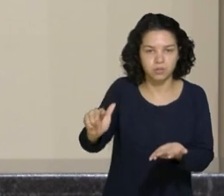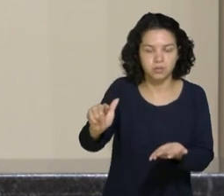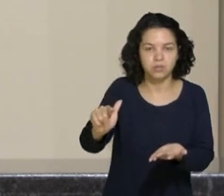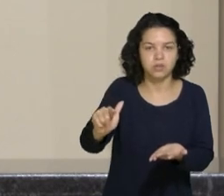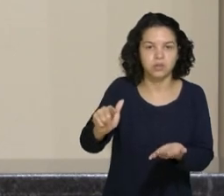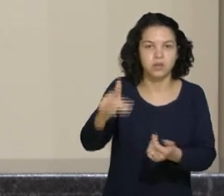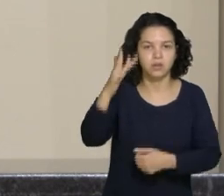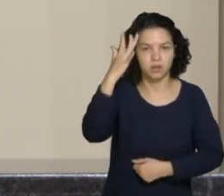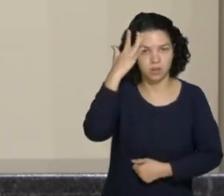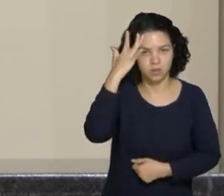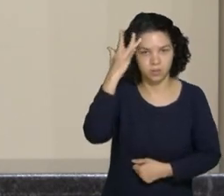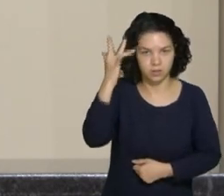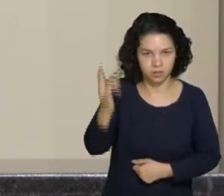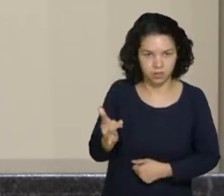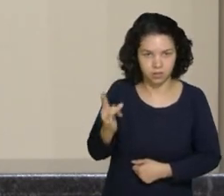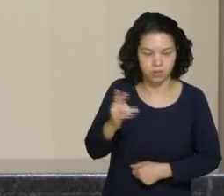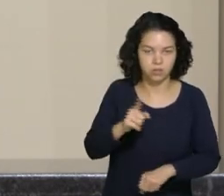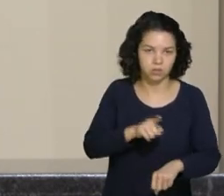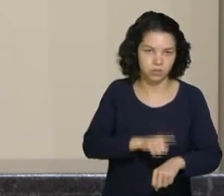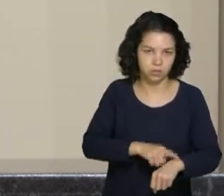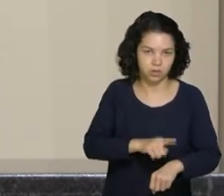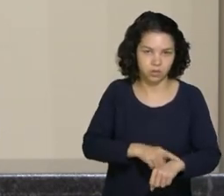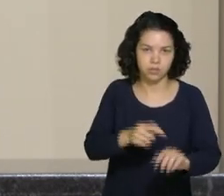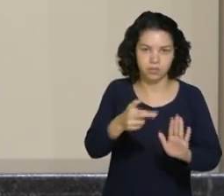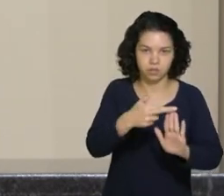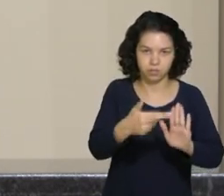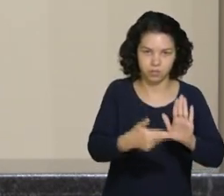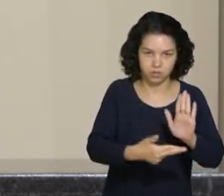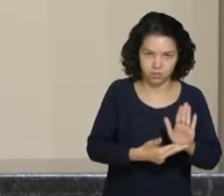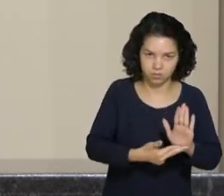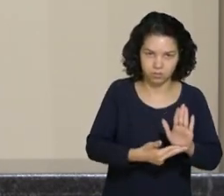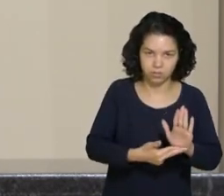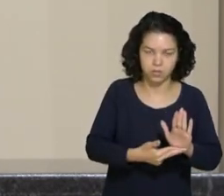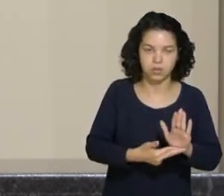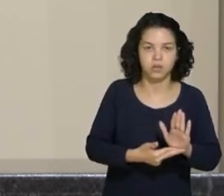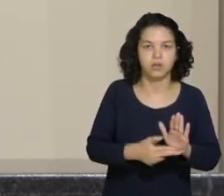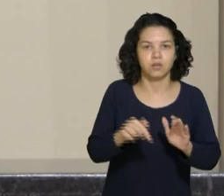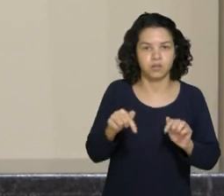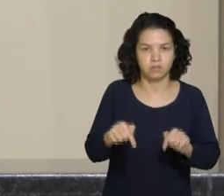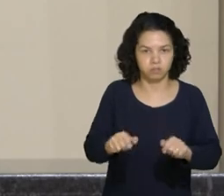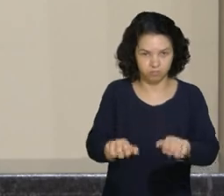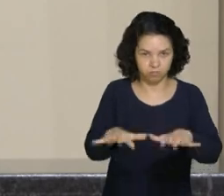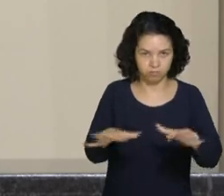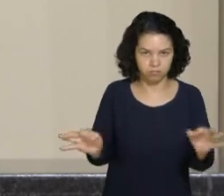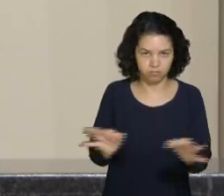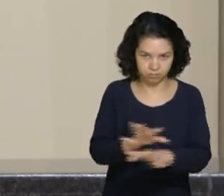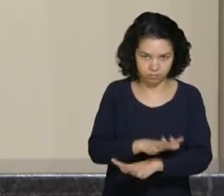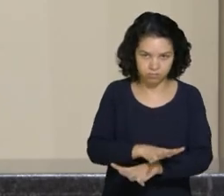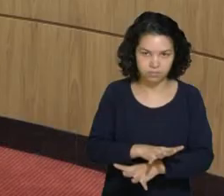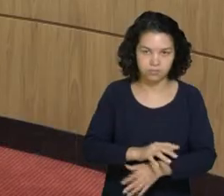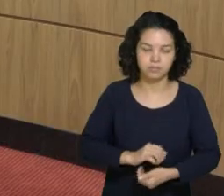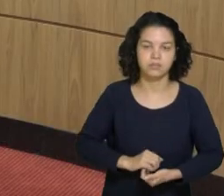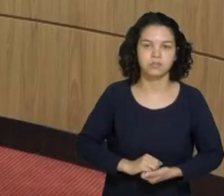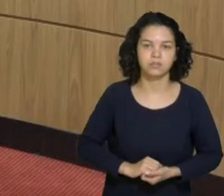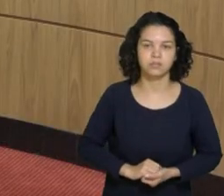ordinário para amanhã no horário regimental está encerrada a sessão